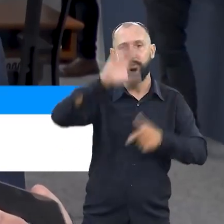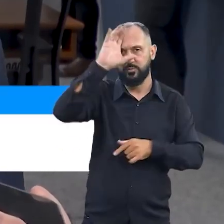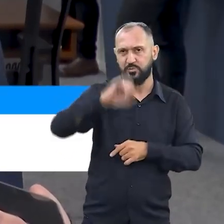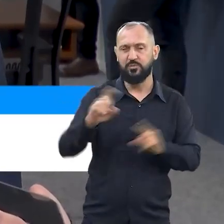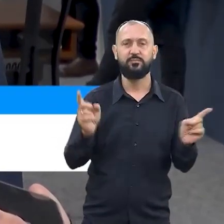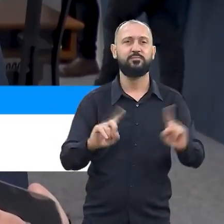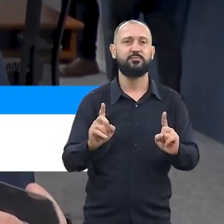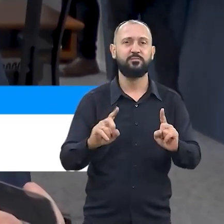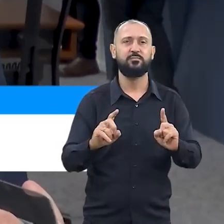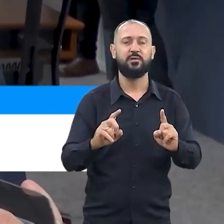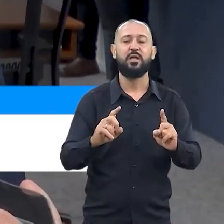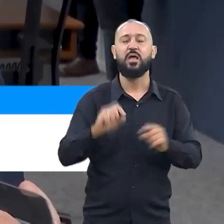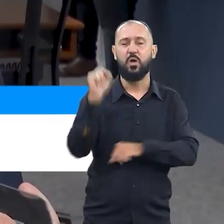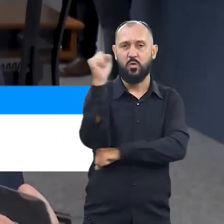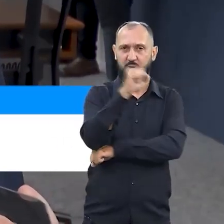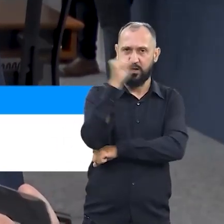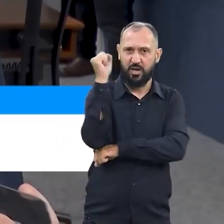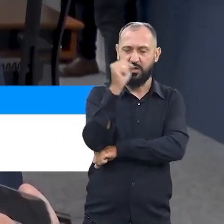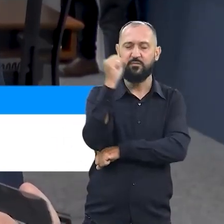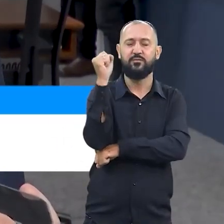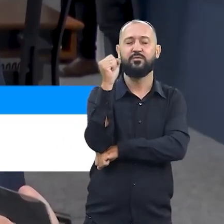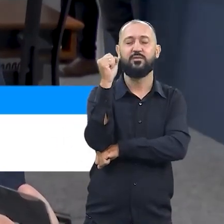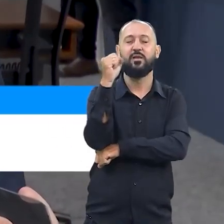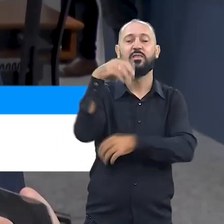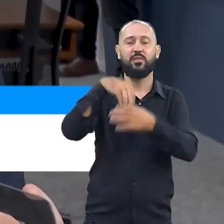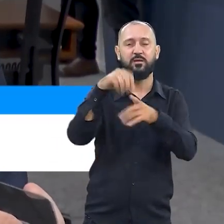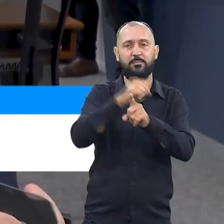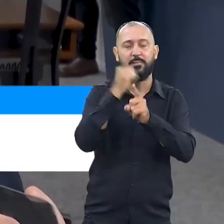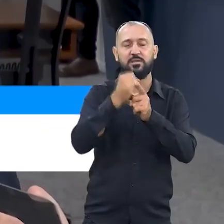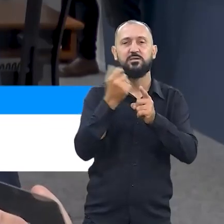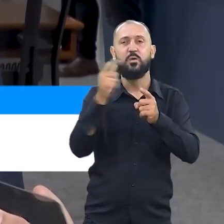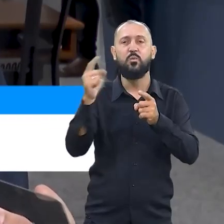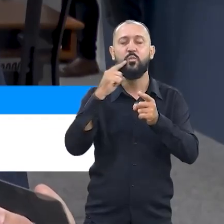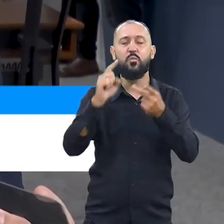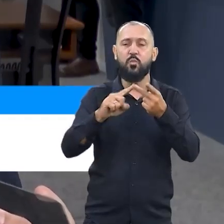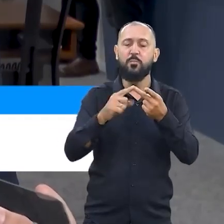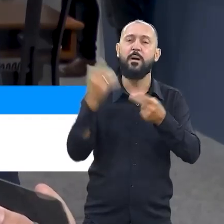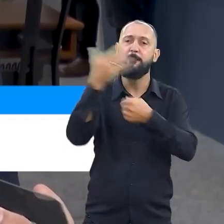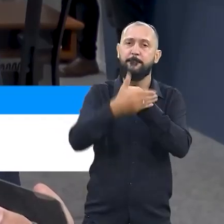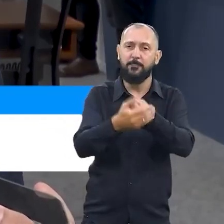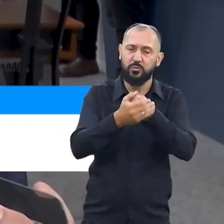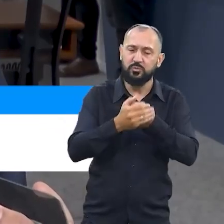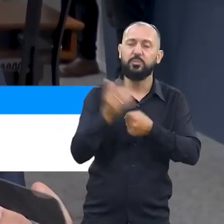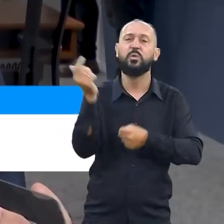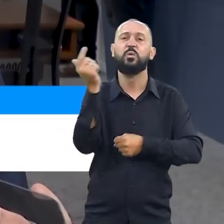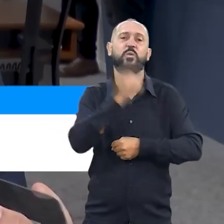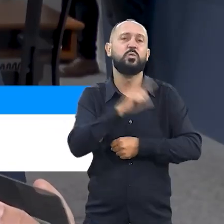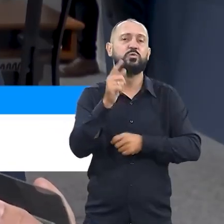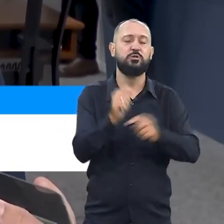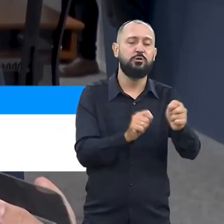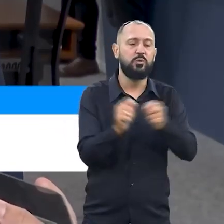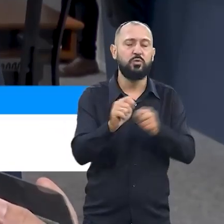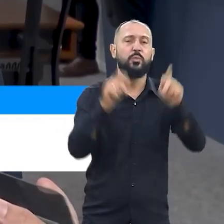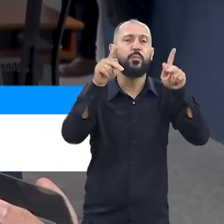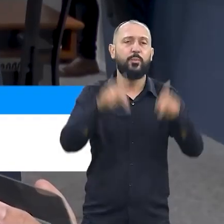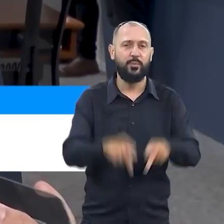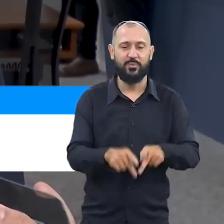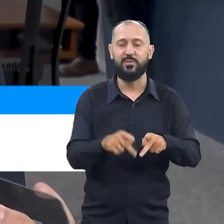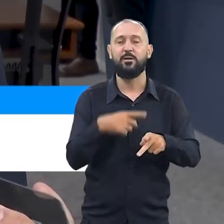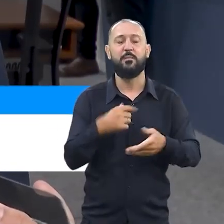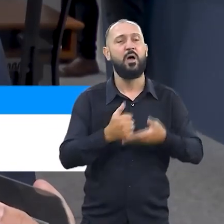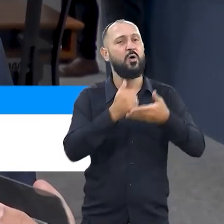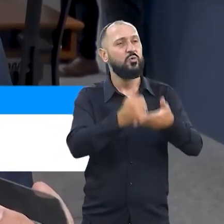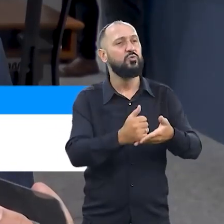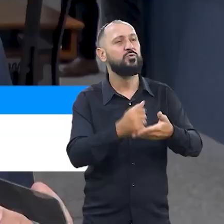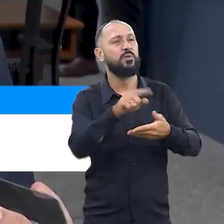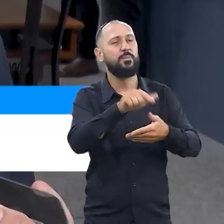resolve completamente o problema é muito grave na sociedade, mas a gente cria mais um filtro, mais um instrumento de poder, do poder público